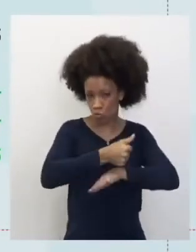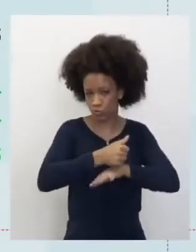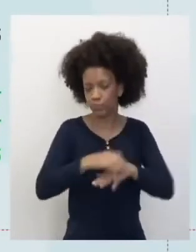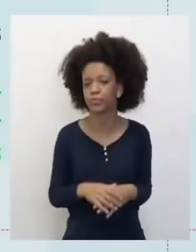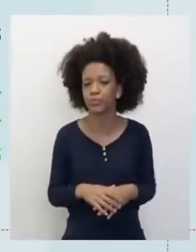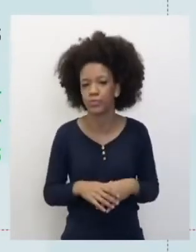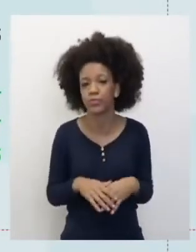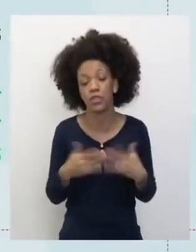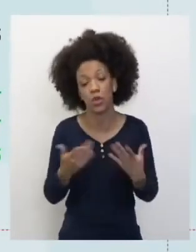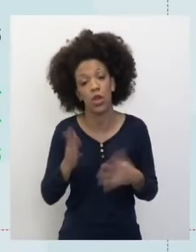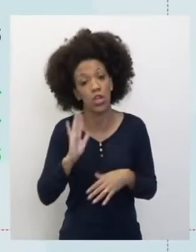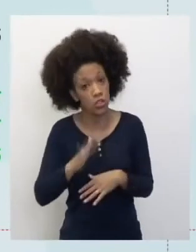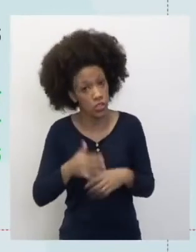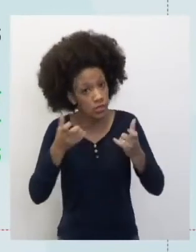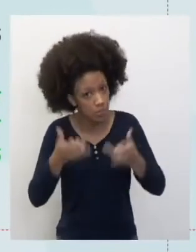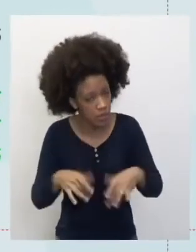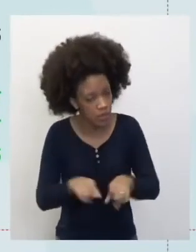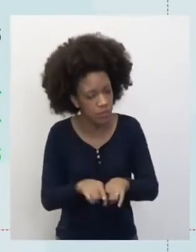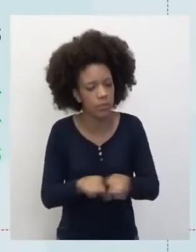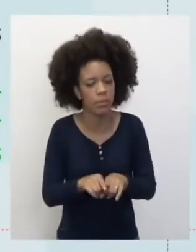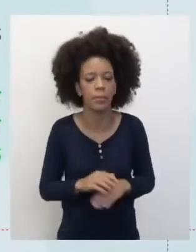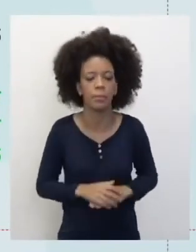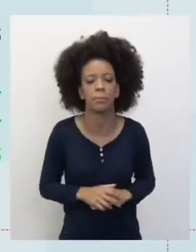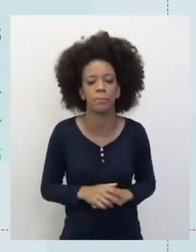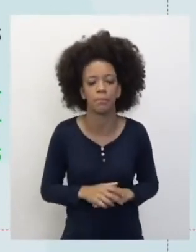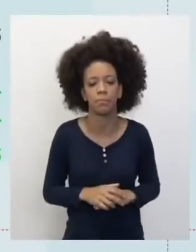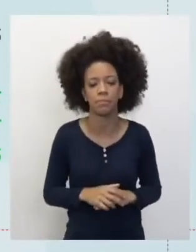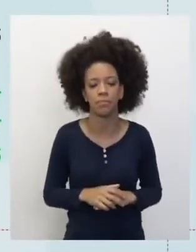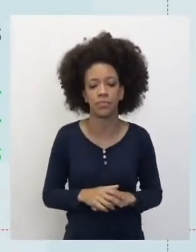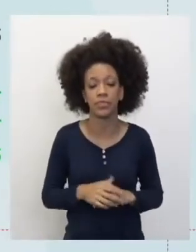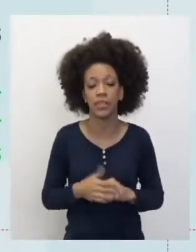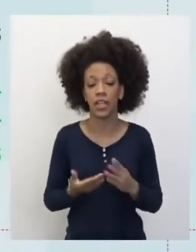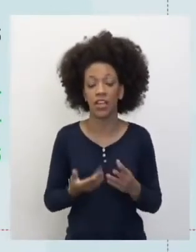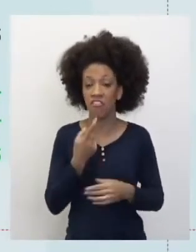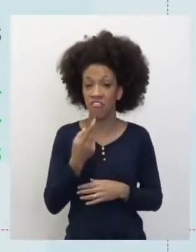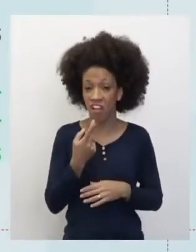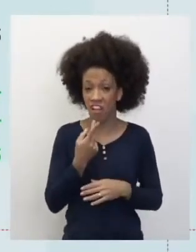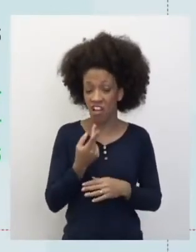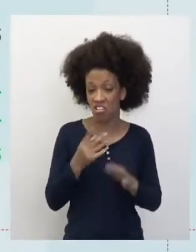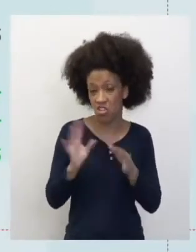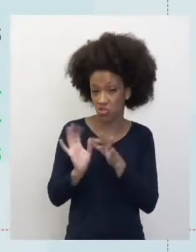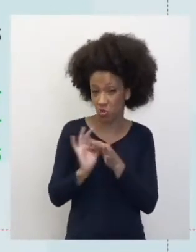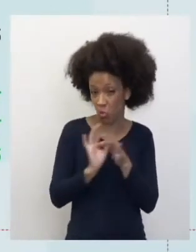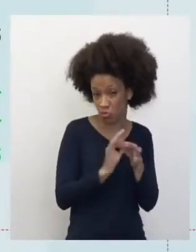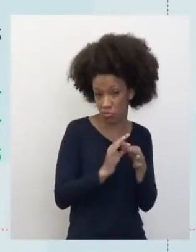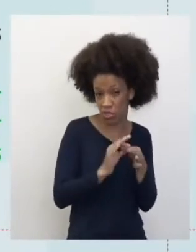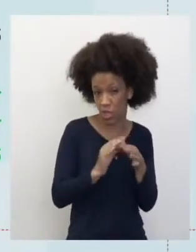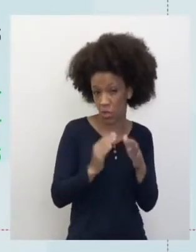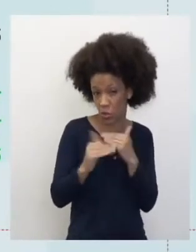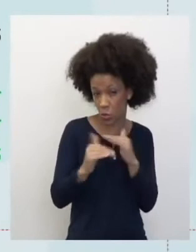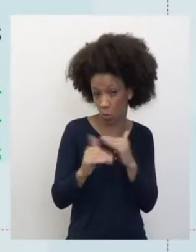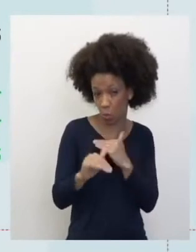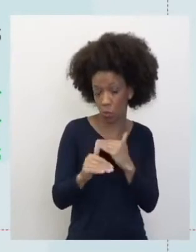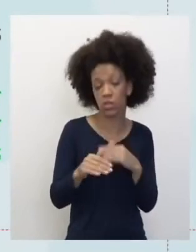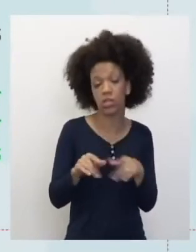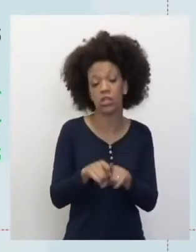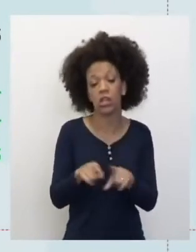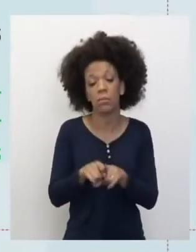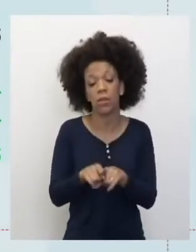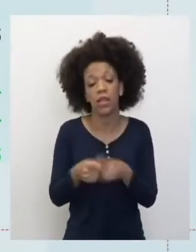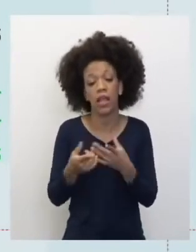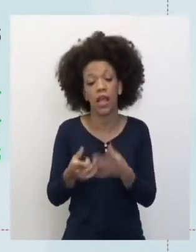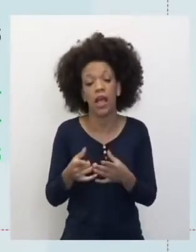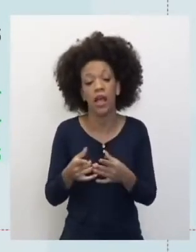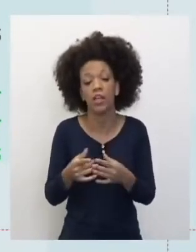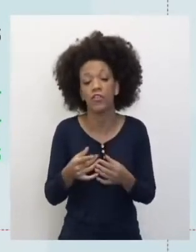Então já comentamos sobre isso também. Retirar falas de seu contexto, atribuir informações falsas a